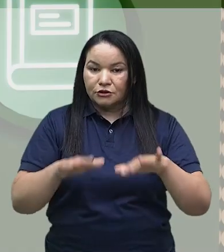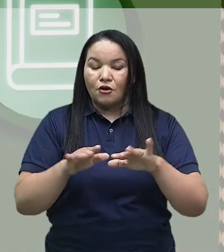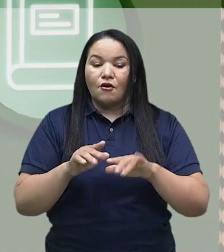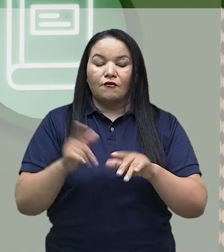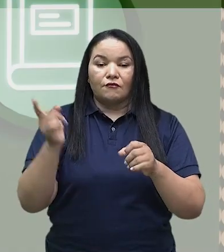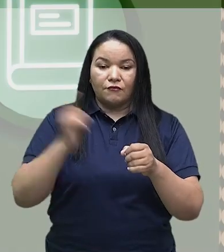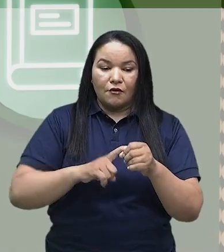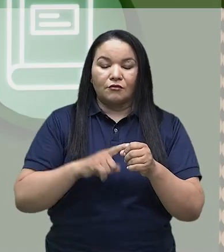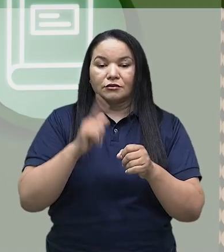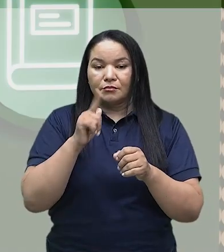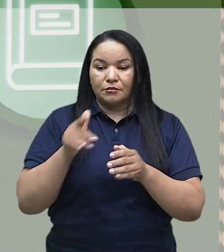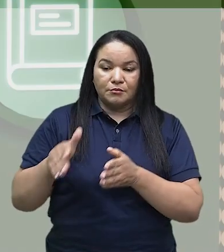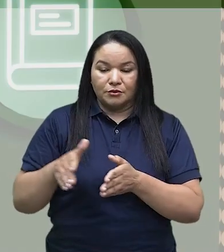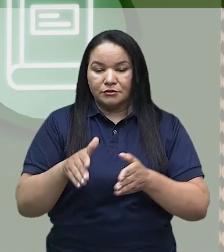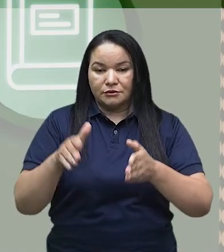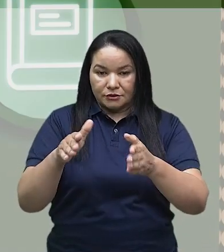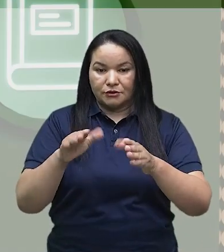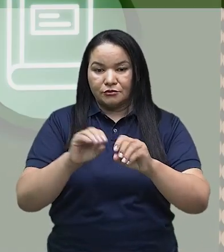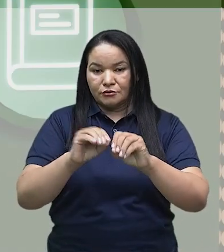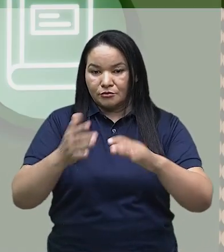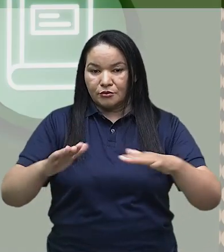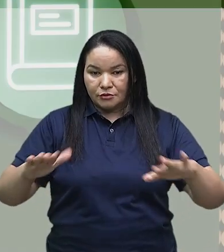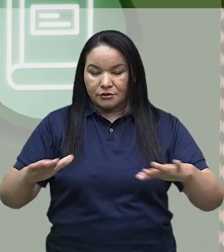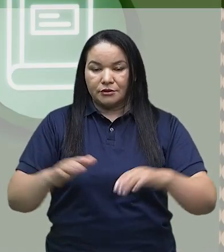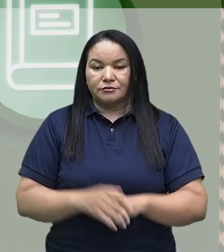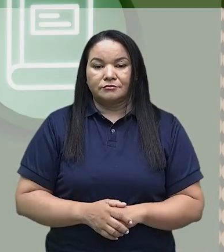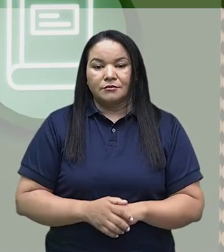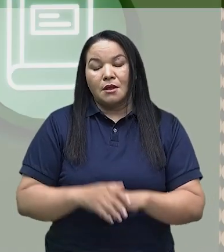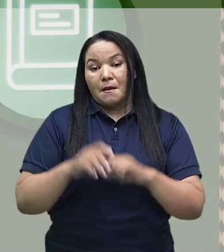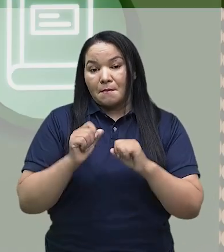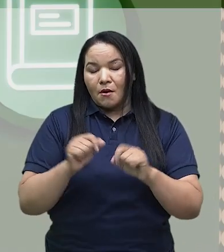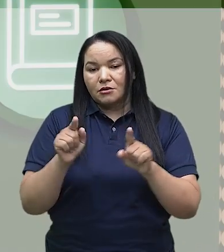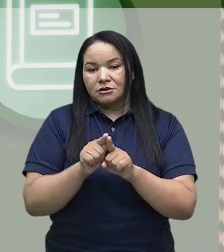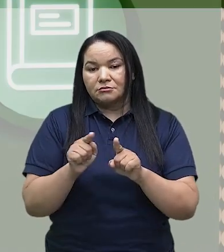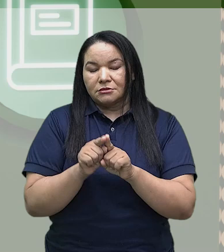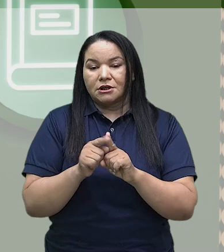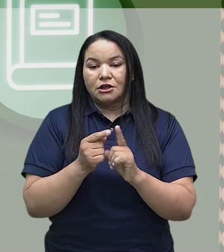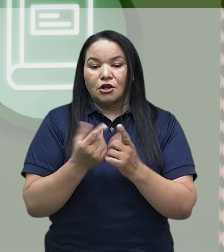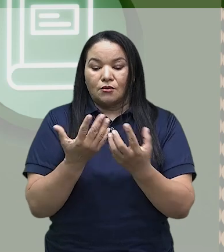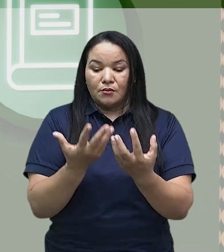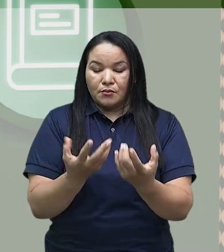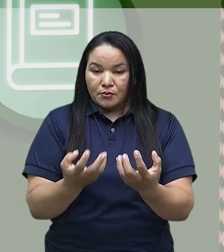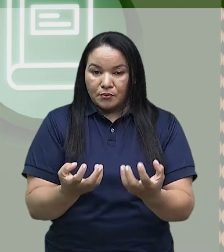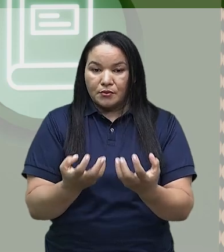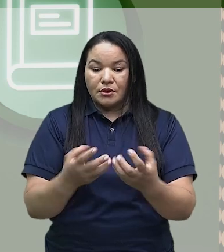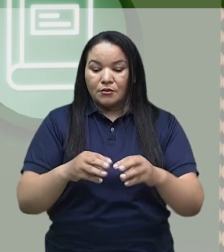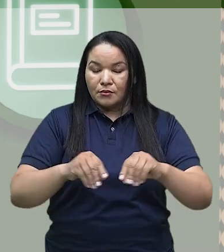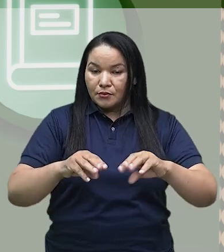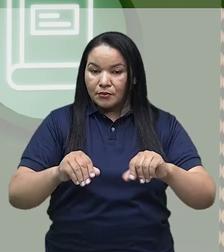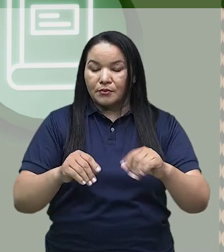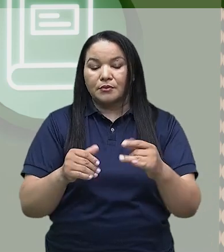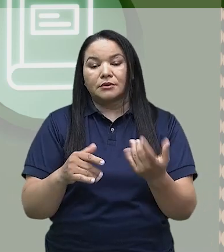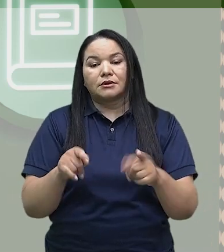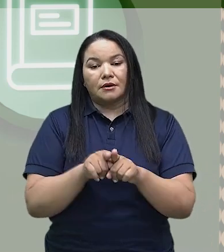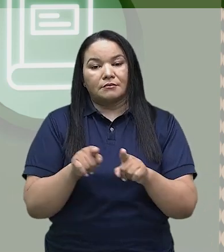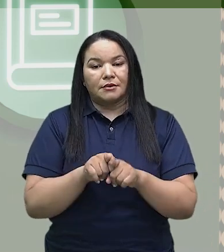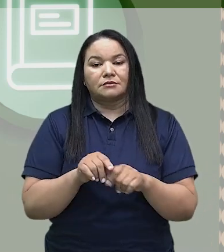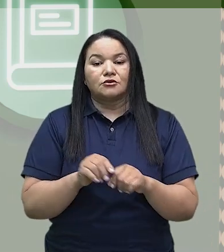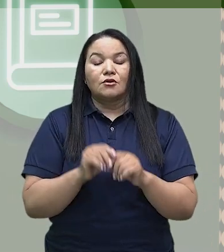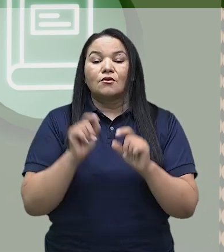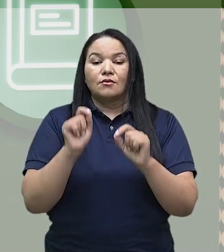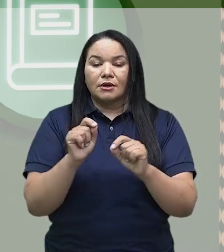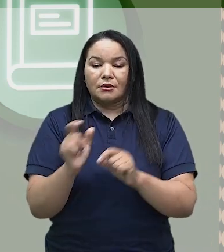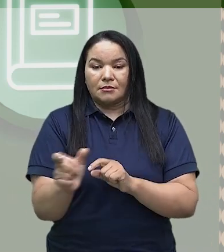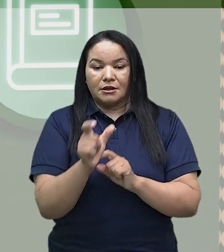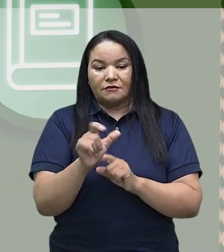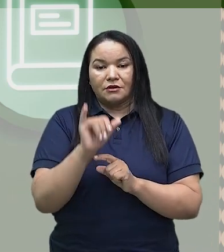rios, para os lagos, para os oceanos. Pode alcançar ainda os solos. Quando isso acontece, a gente chama de